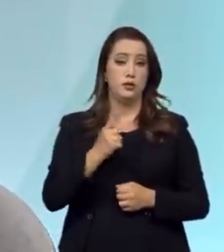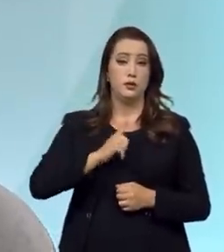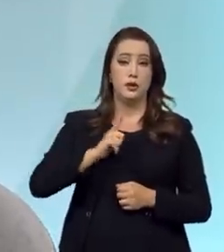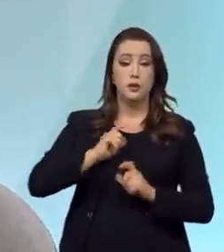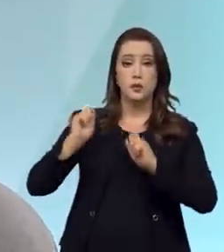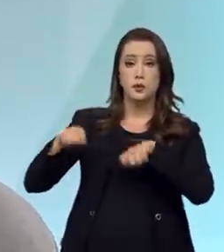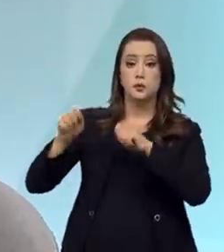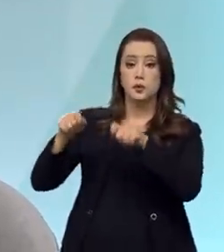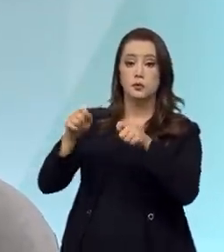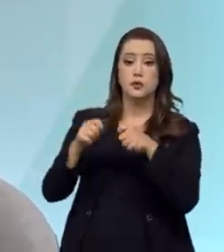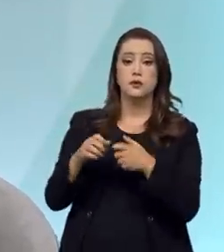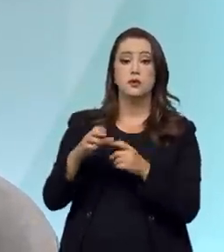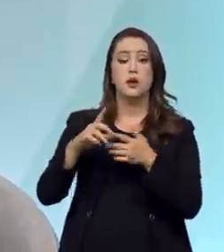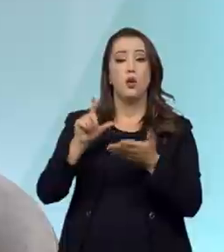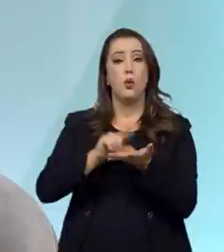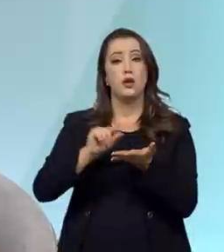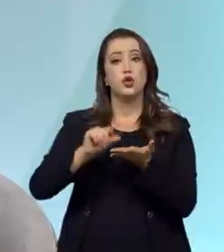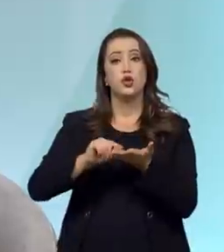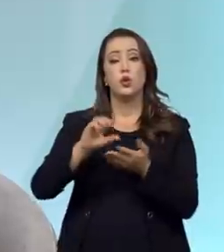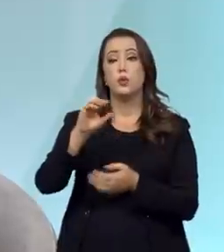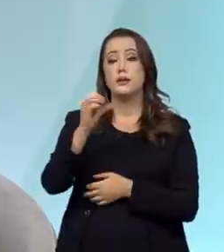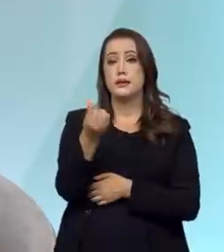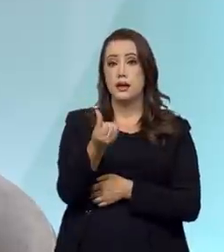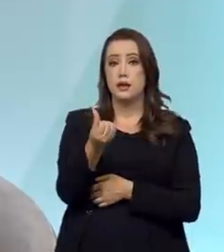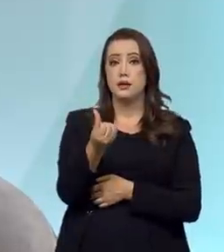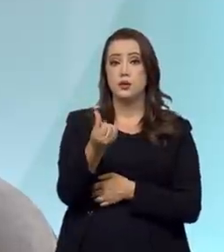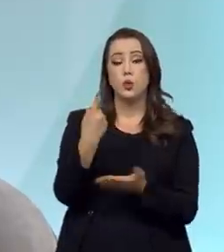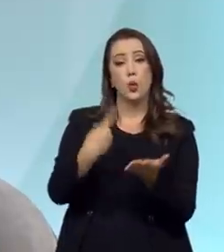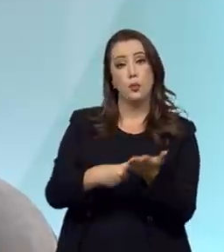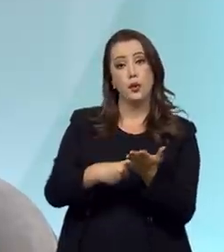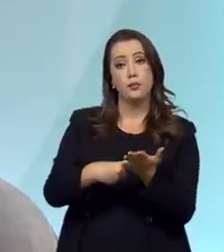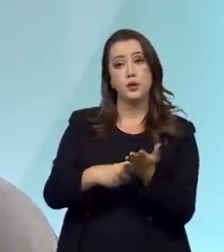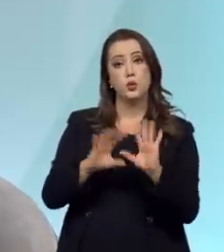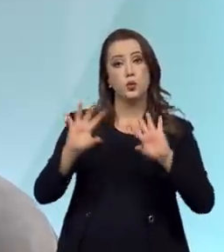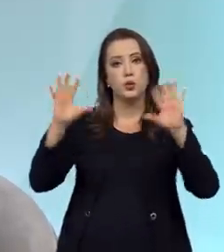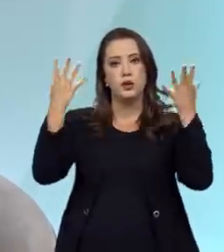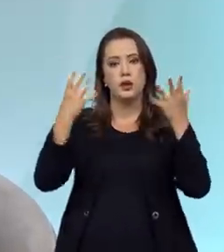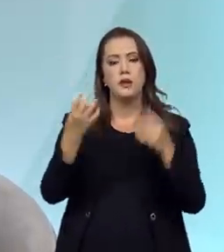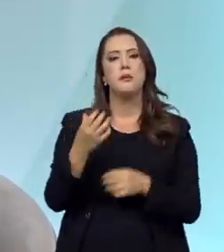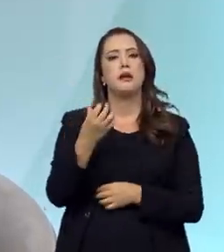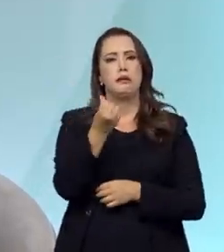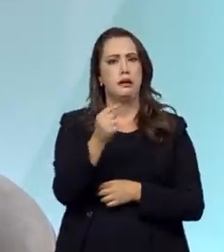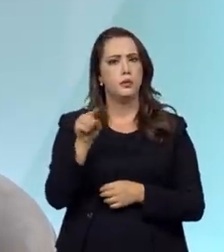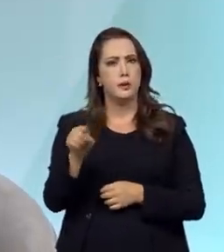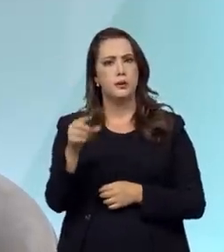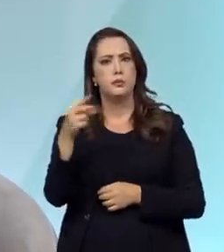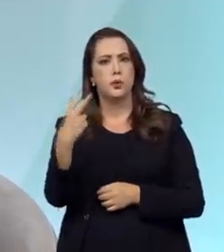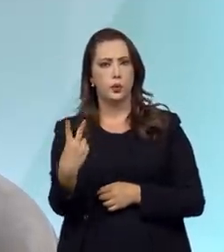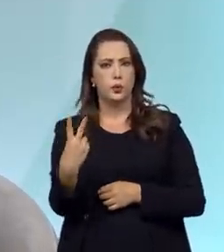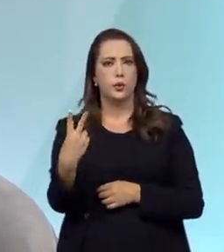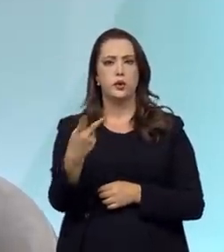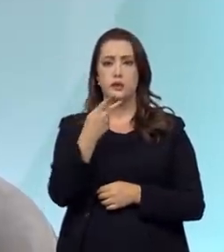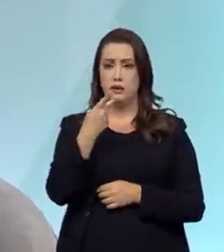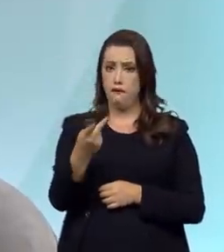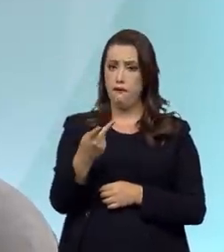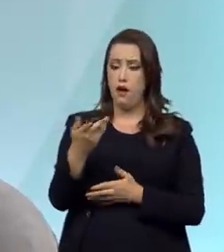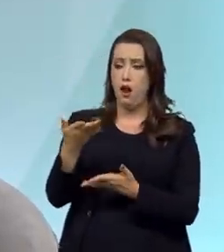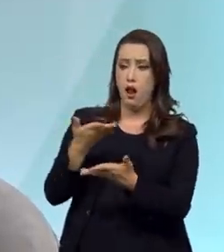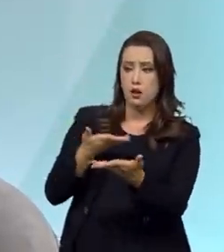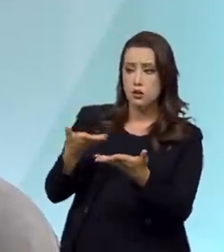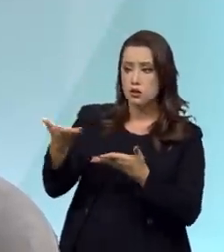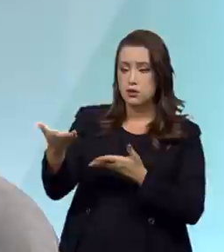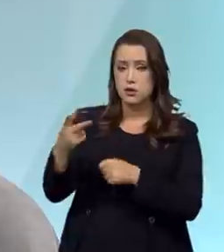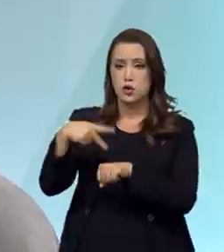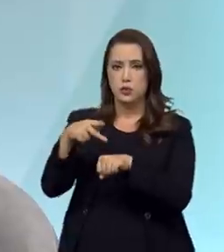se refere artigo 6 do acordo do clima ele tem 162 que fala da transação entre países e os 64